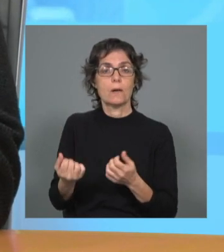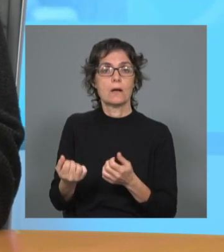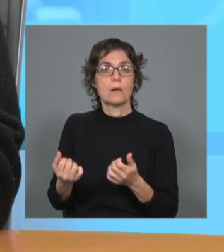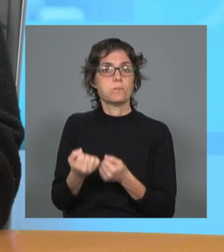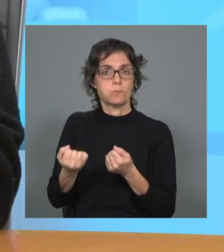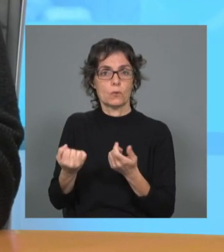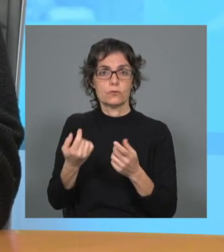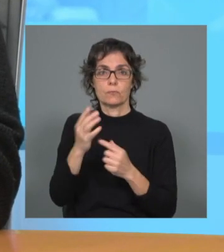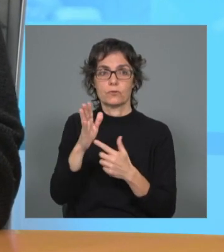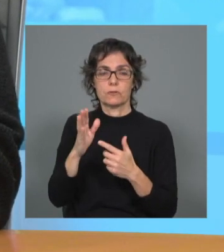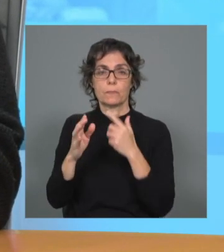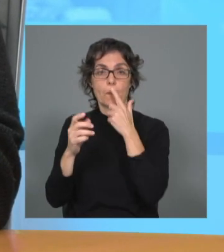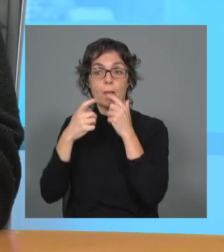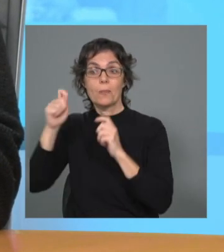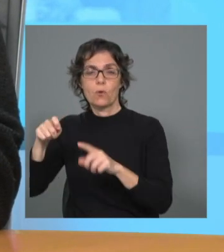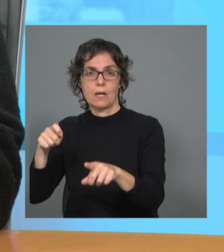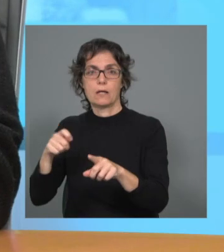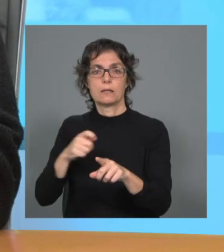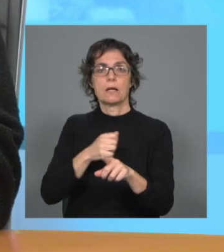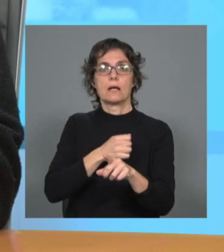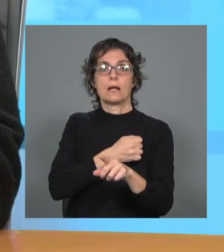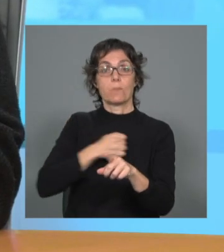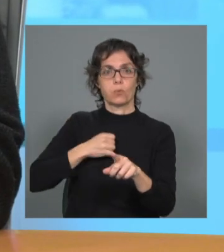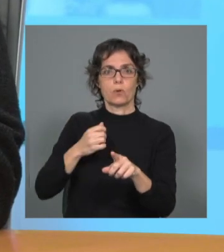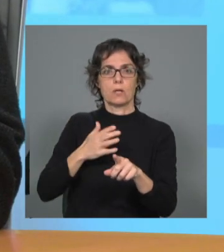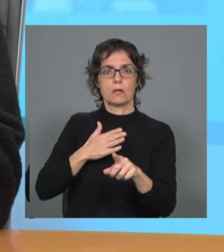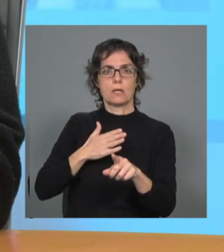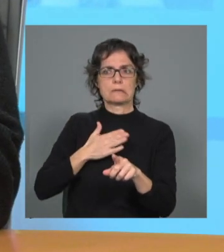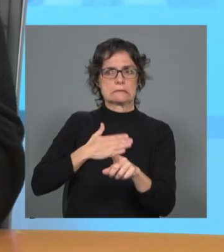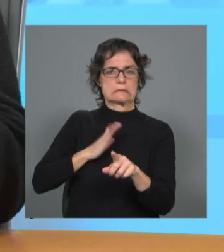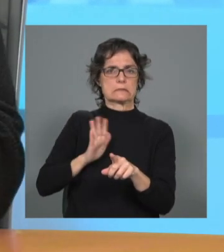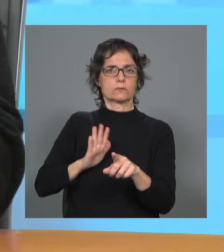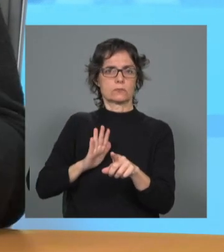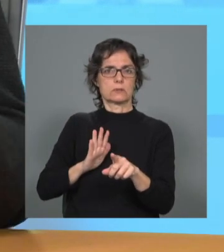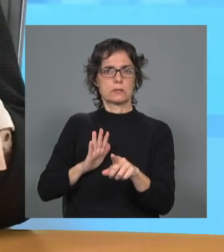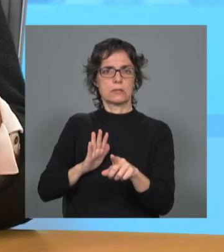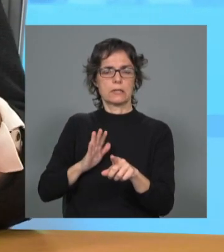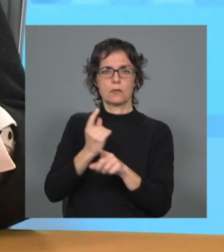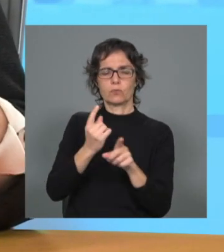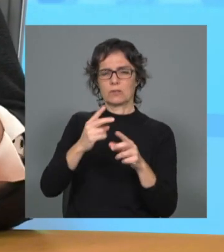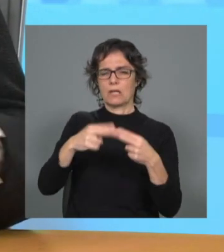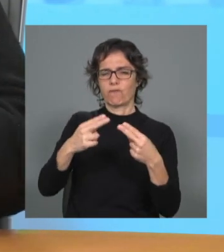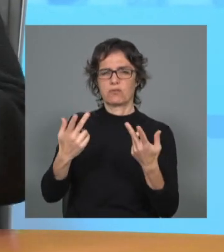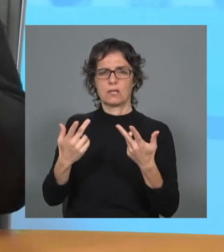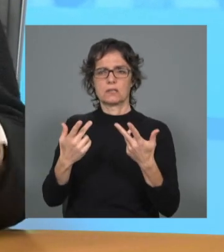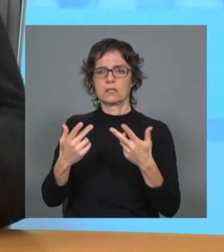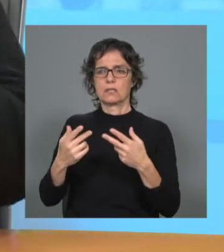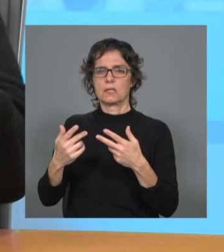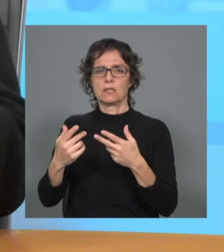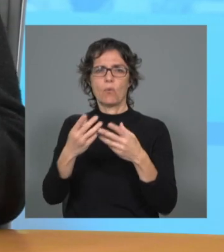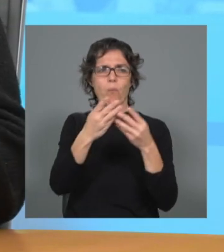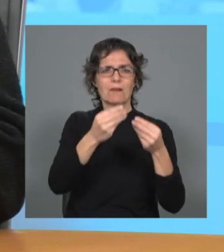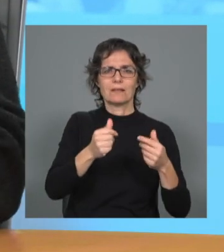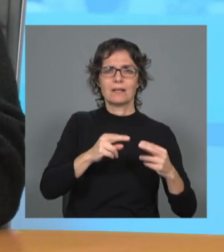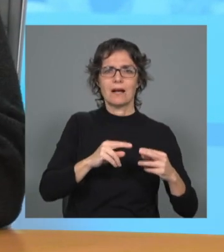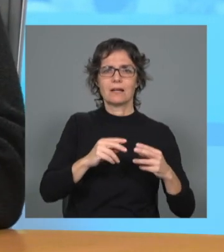Ucrânia e a Caritas Polónia não queriam que nós mandássemos bens, exatamente pela dificuldade que é depois ficar em fronteiras